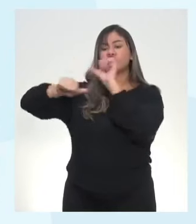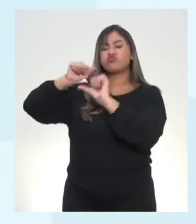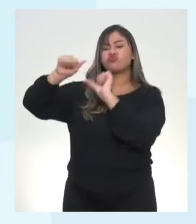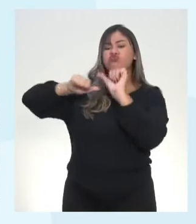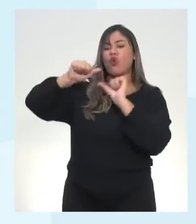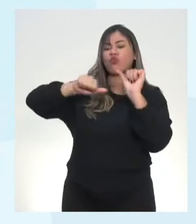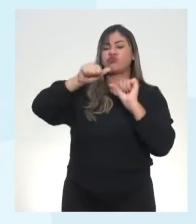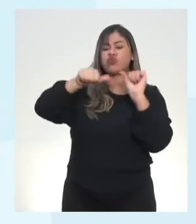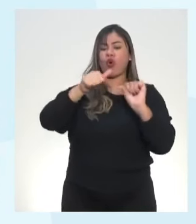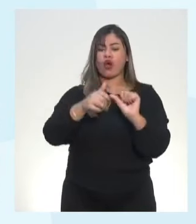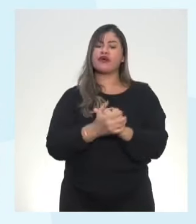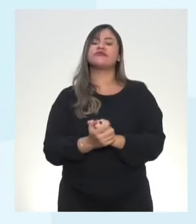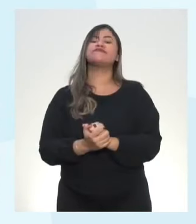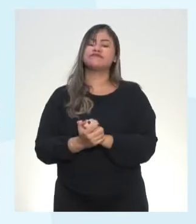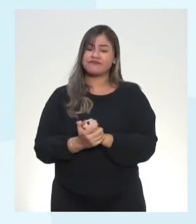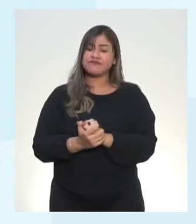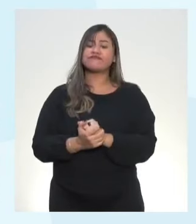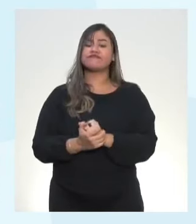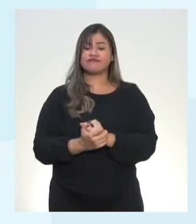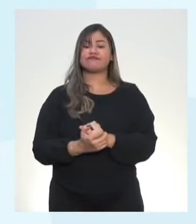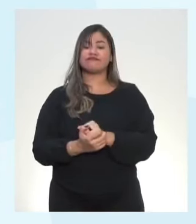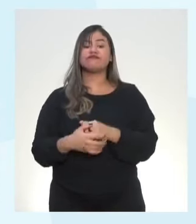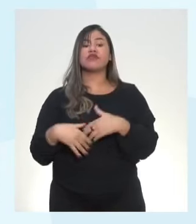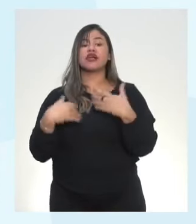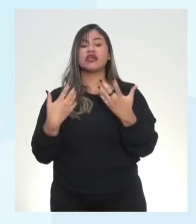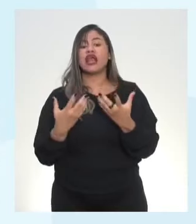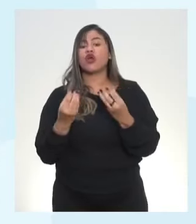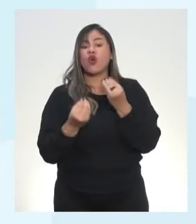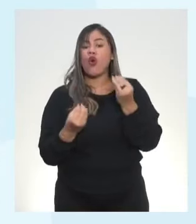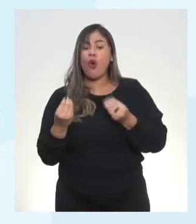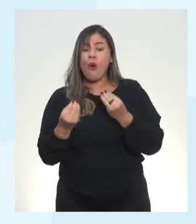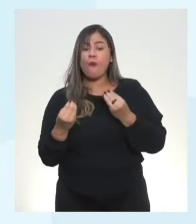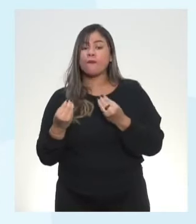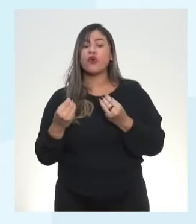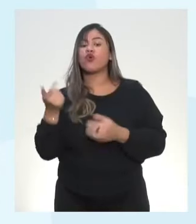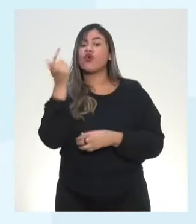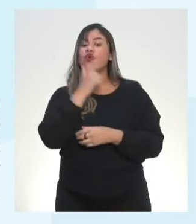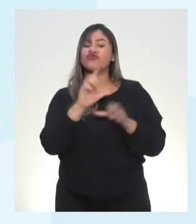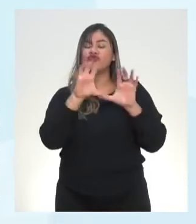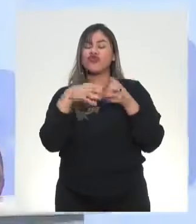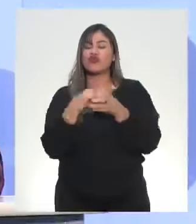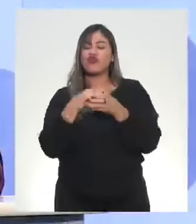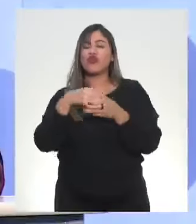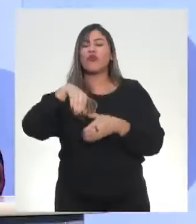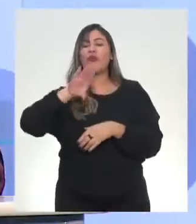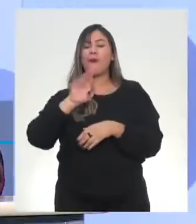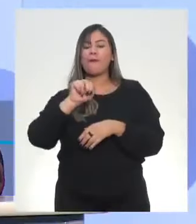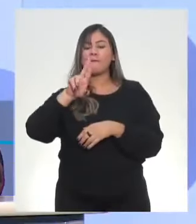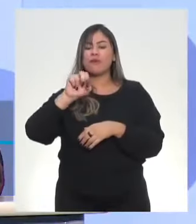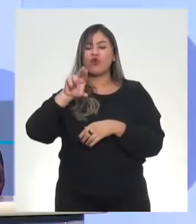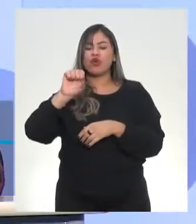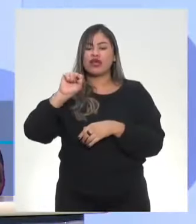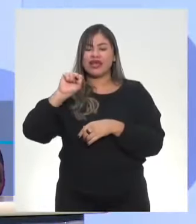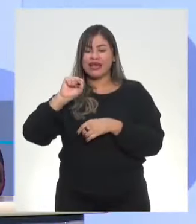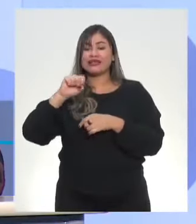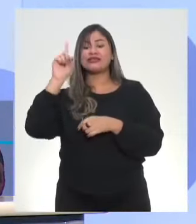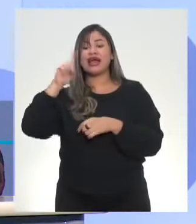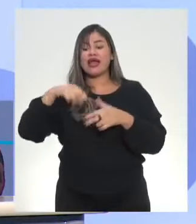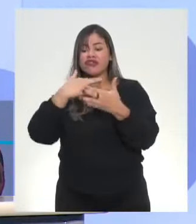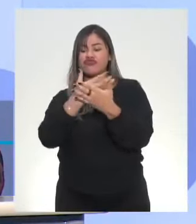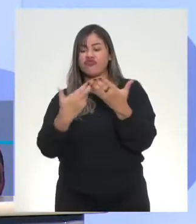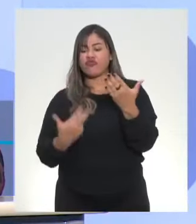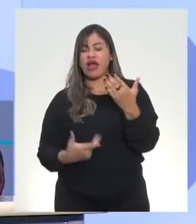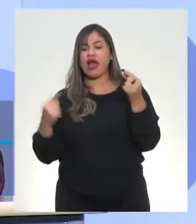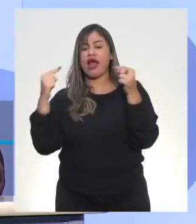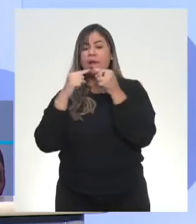né? Mudar esse cenário de dificuldades e garantir a essa burguesia aqueles elementos que são